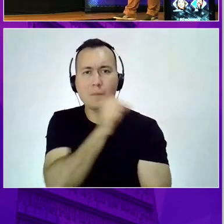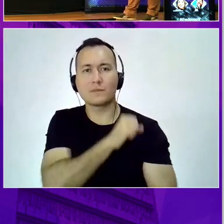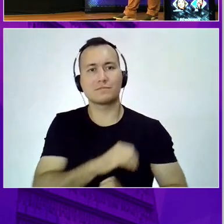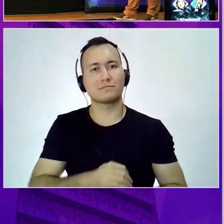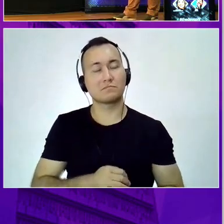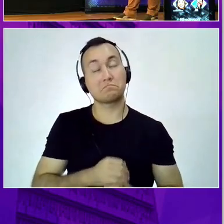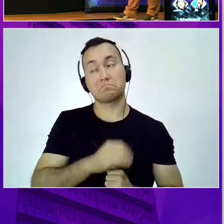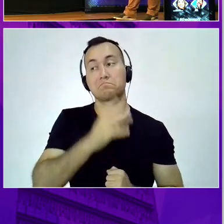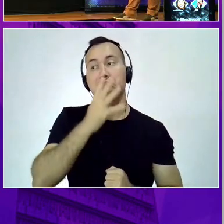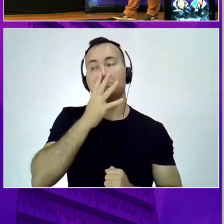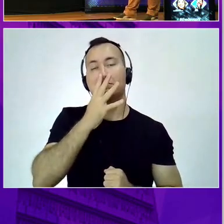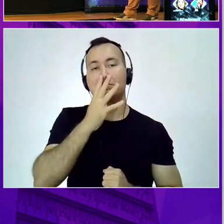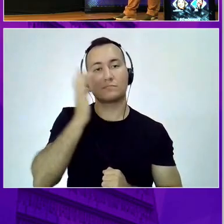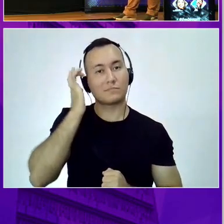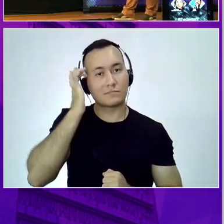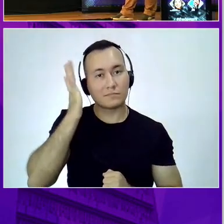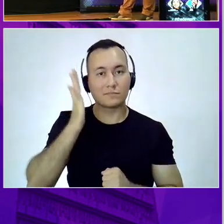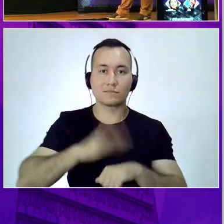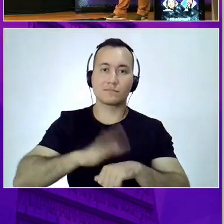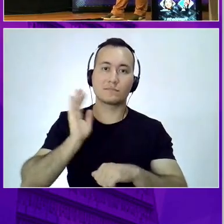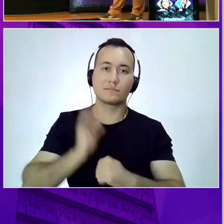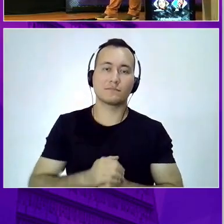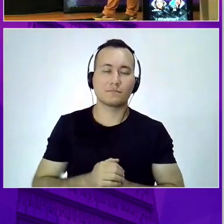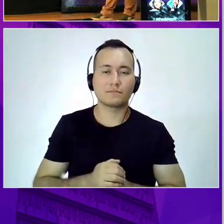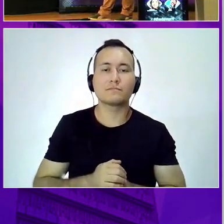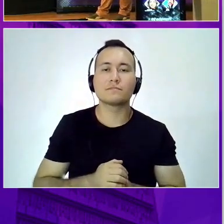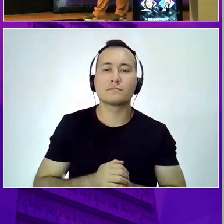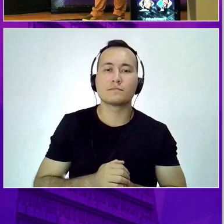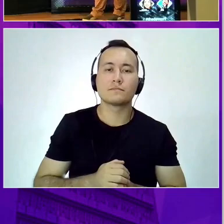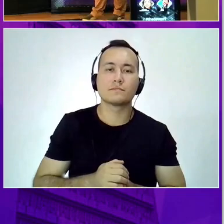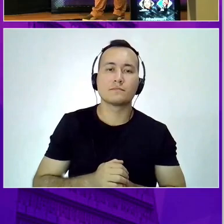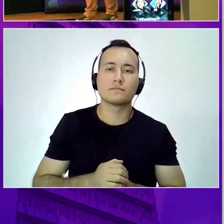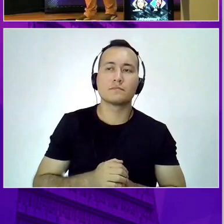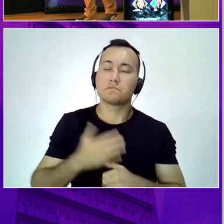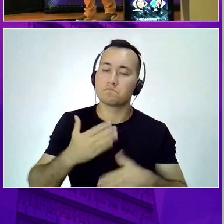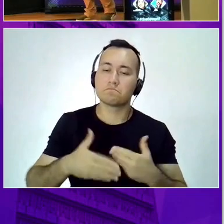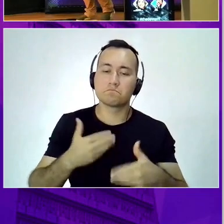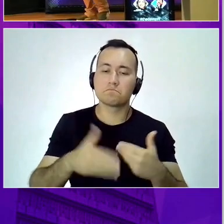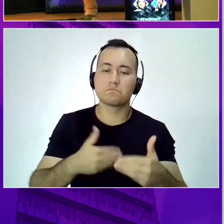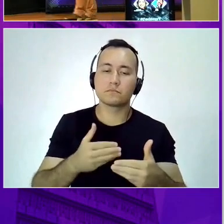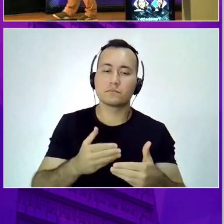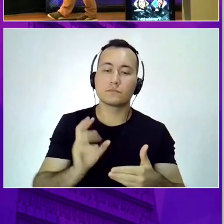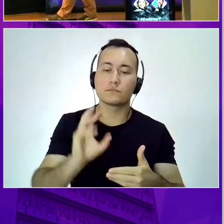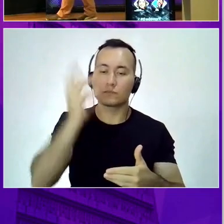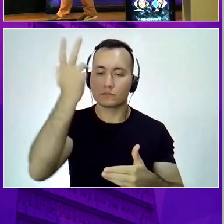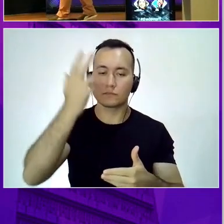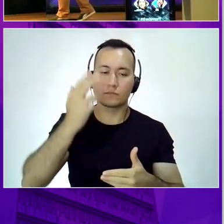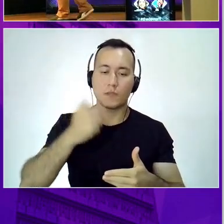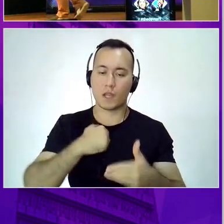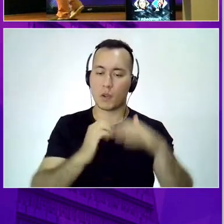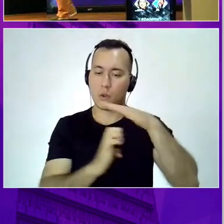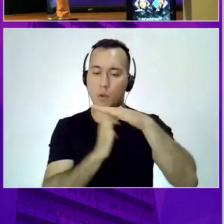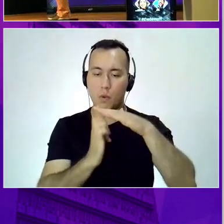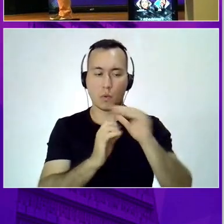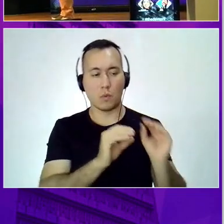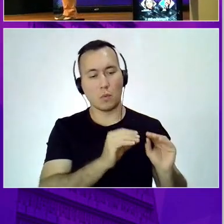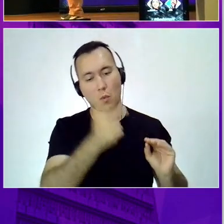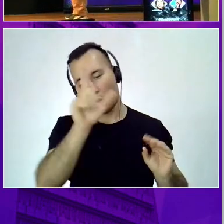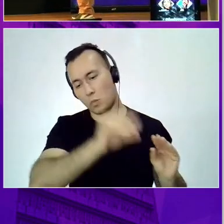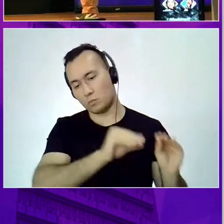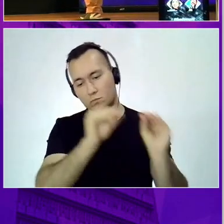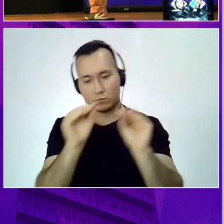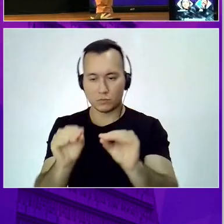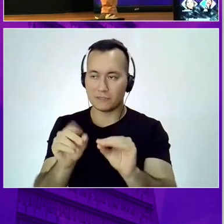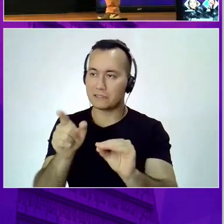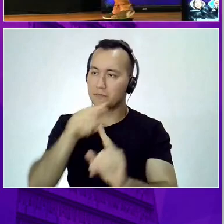narrativa. Teve um outro cenário, né? Onde depois mais para frente eu trabalhei em outra empresa que já tinha um cenário mais diferente, né?